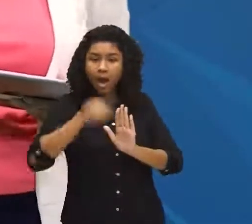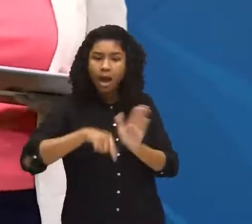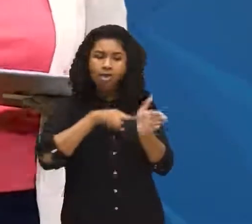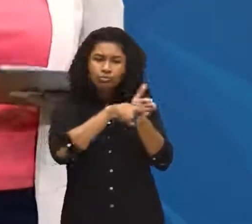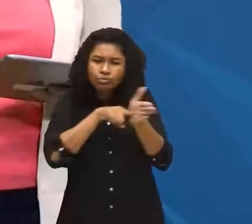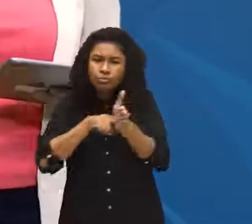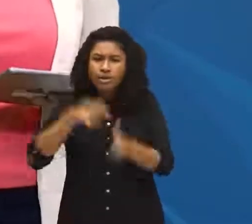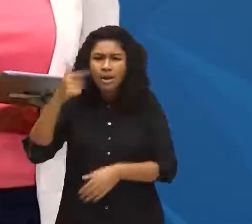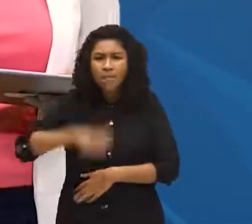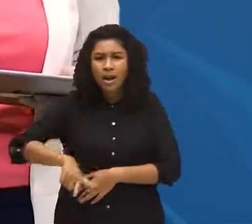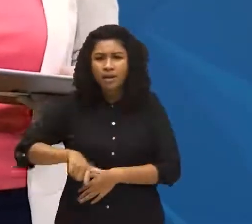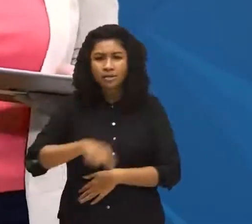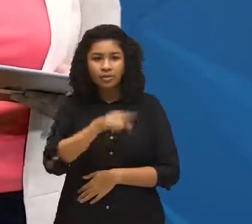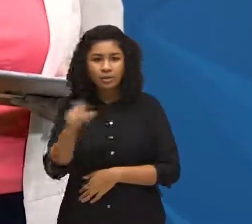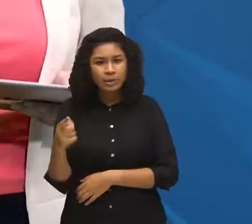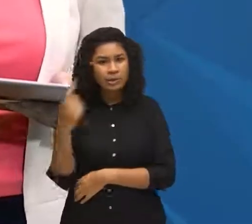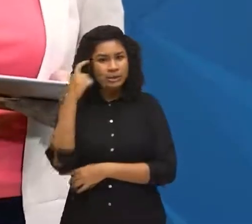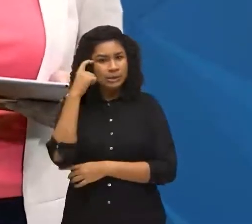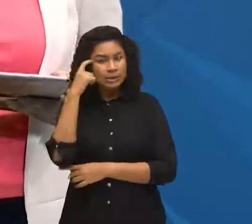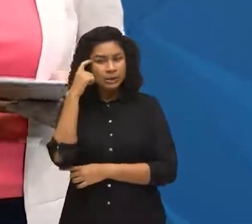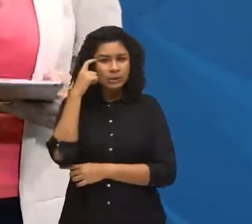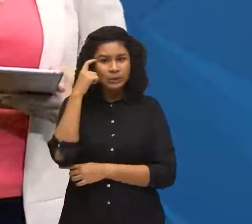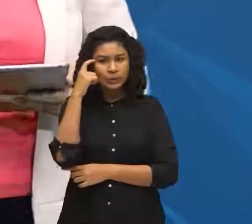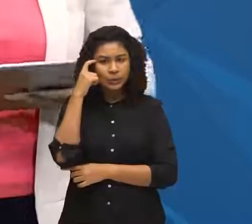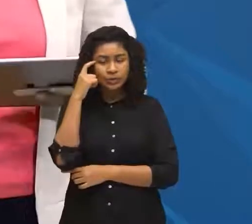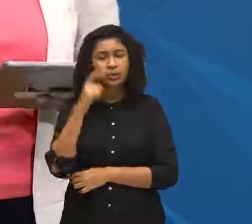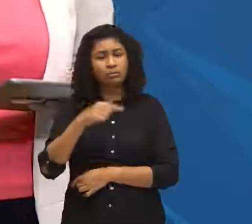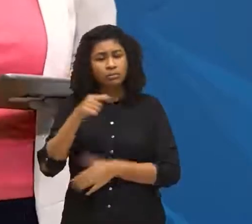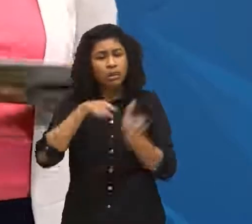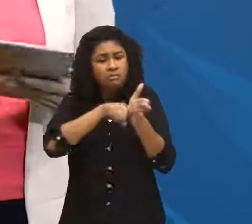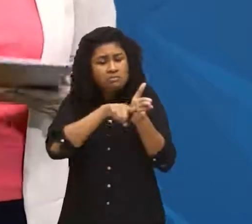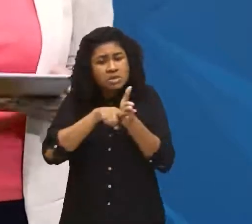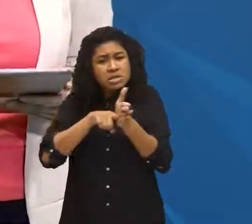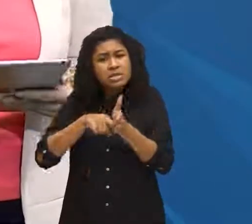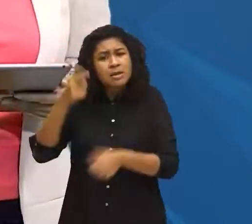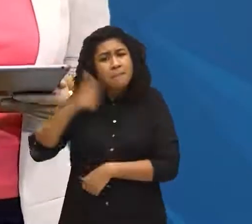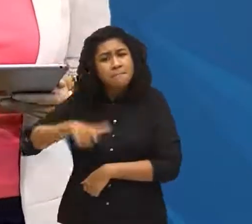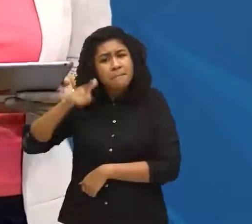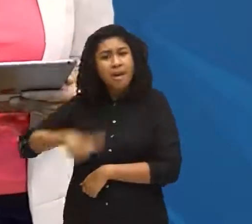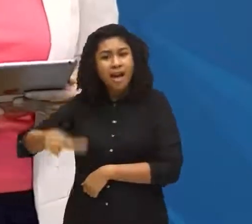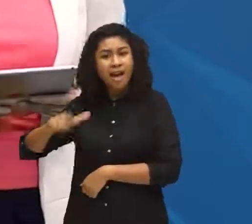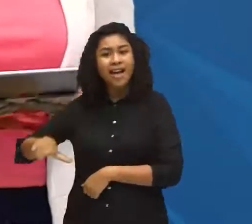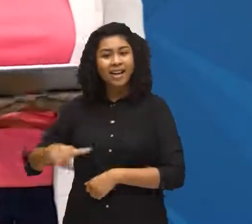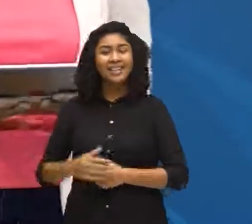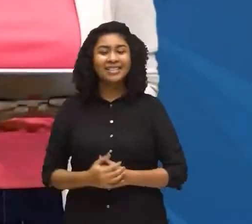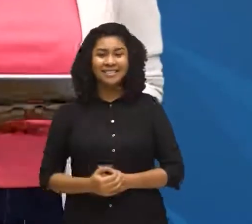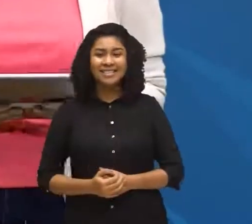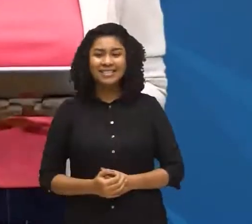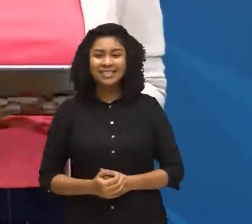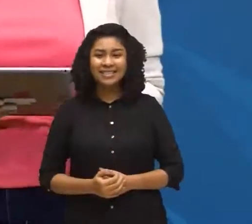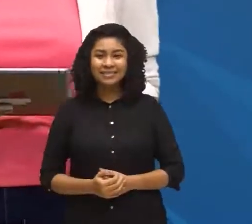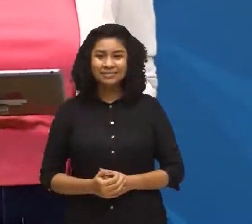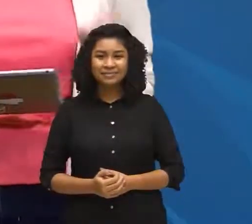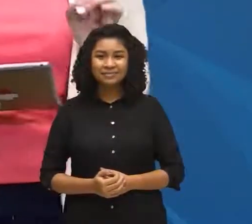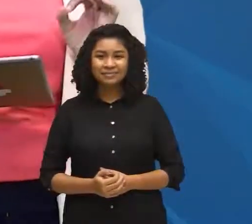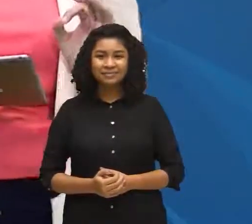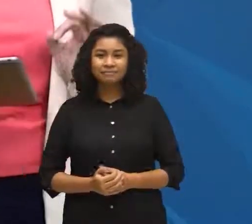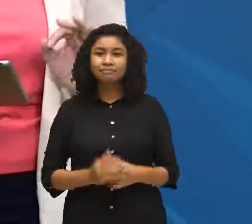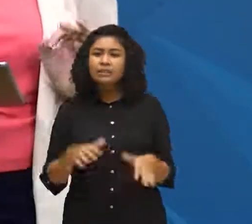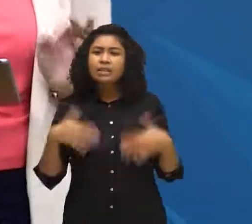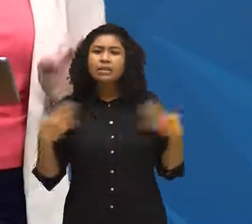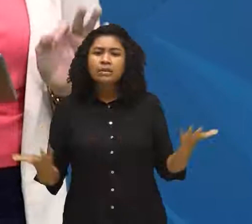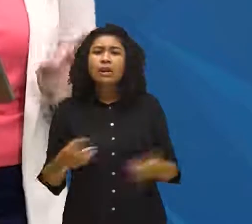mais detalhes? Pesquise mais, né? Vá para além da nossa transmissão aqui. Então, o que